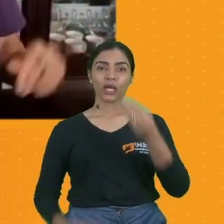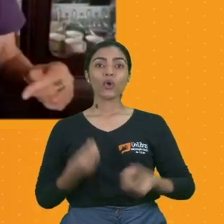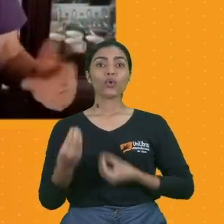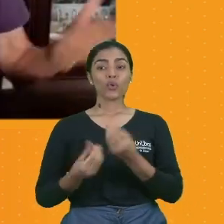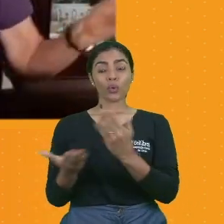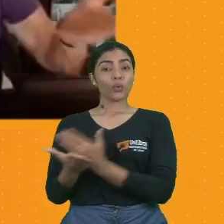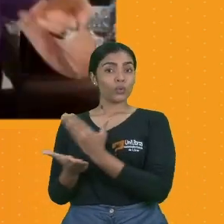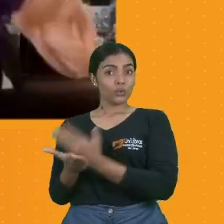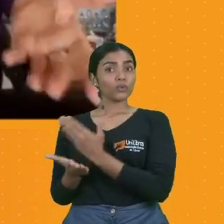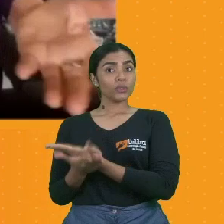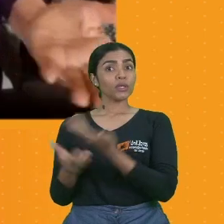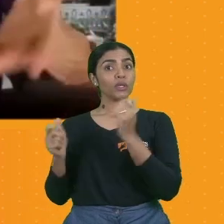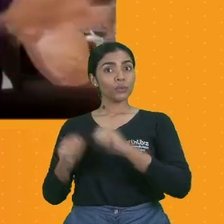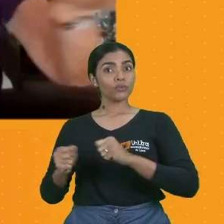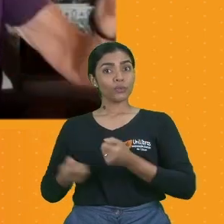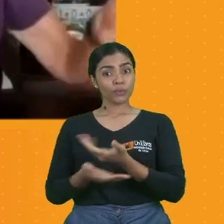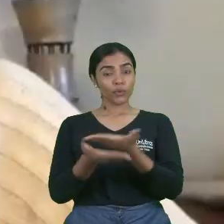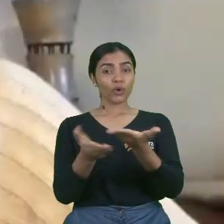é usado